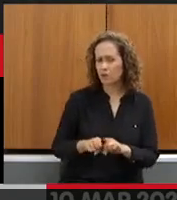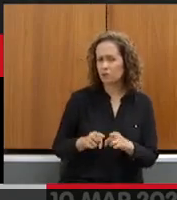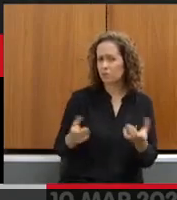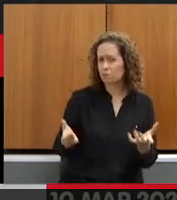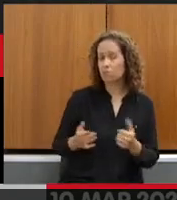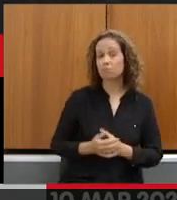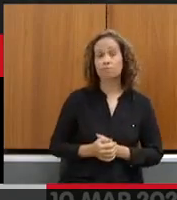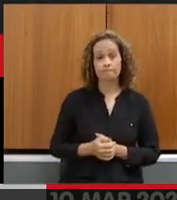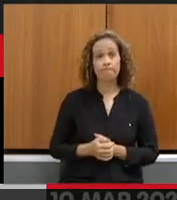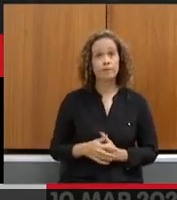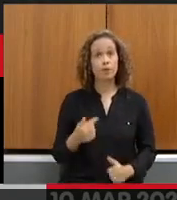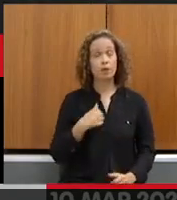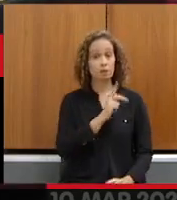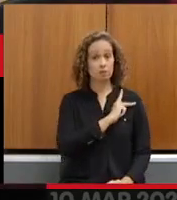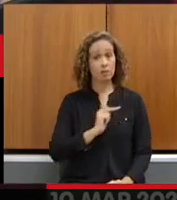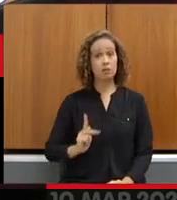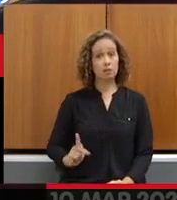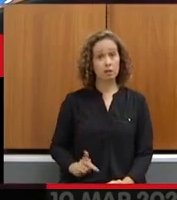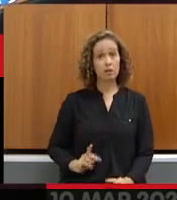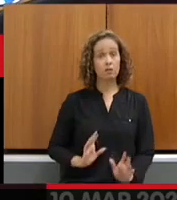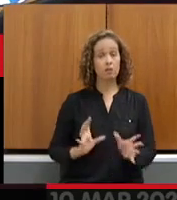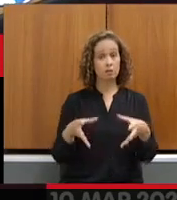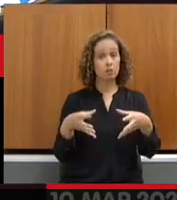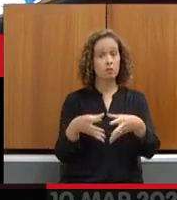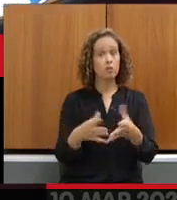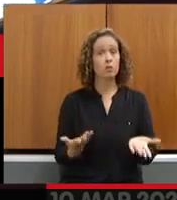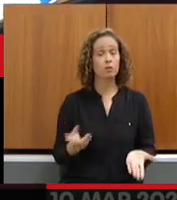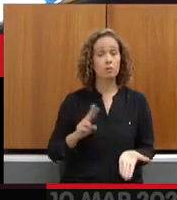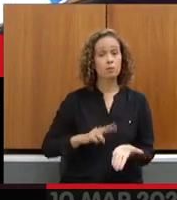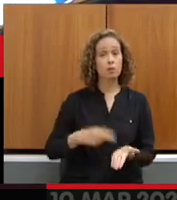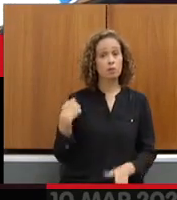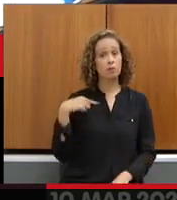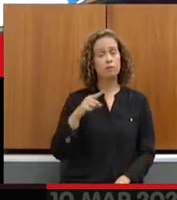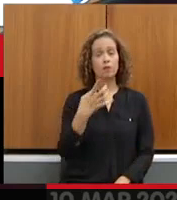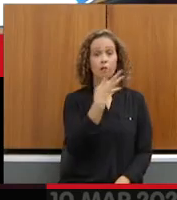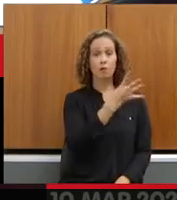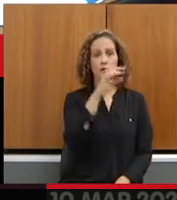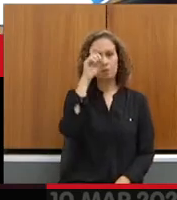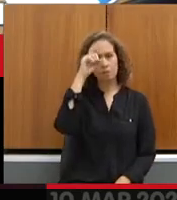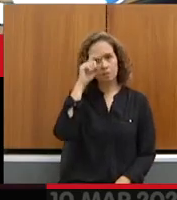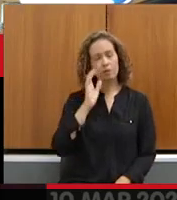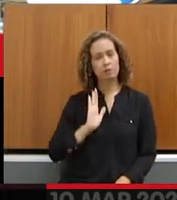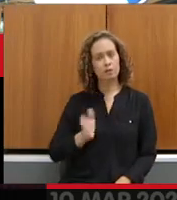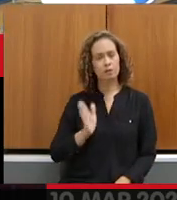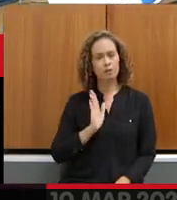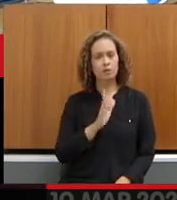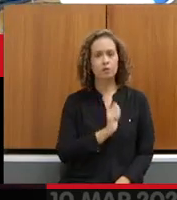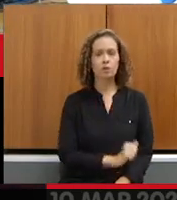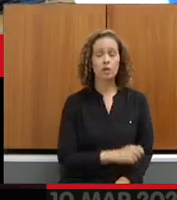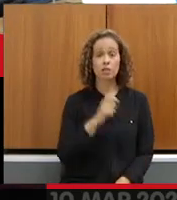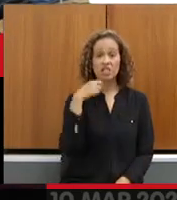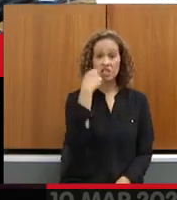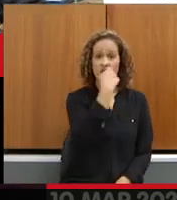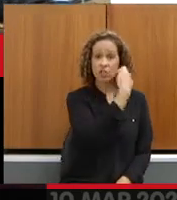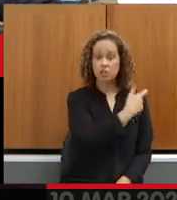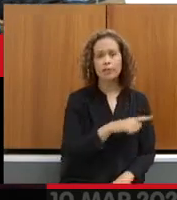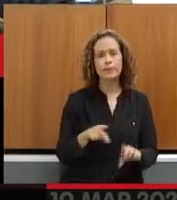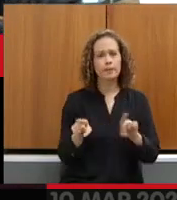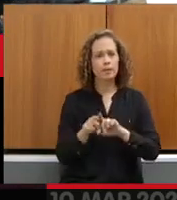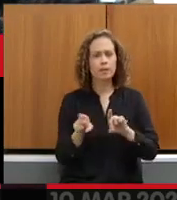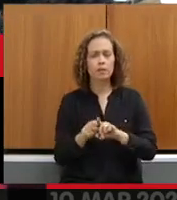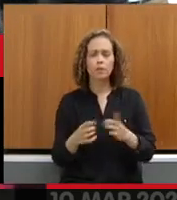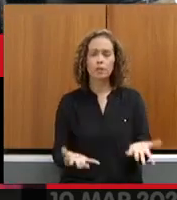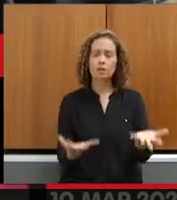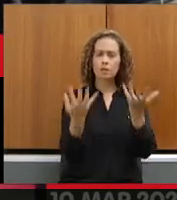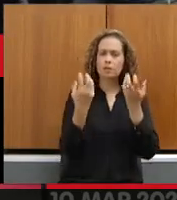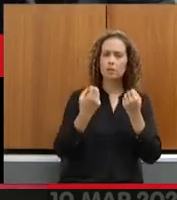eu só com presidente da Comissão assumiu uma semana será quatro hospitais e Os Dentistas eu recebi um contato do